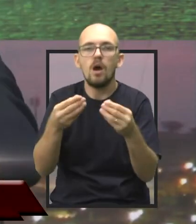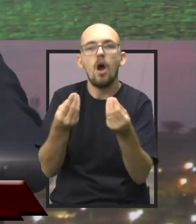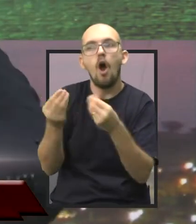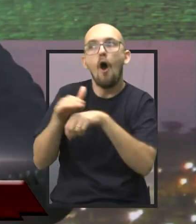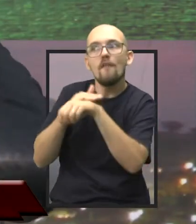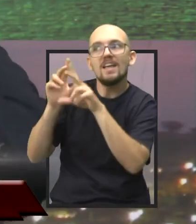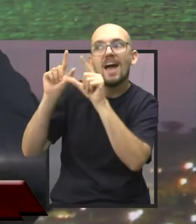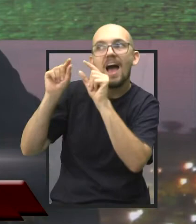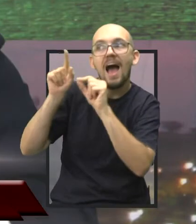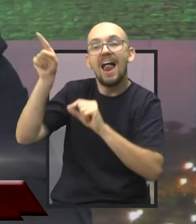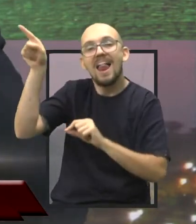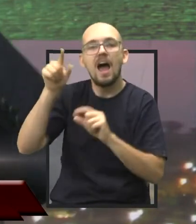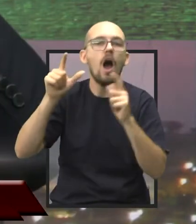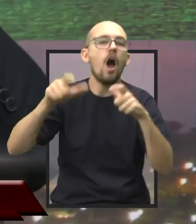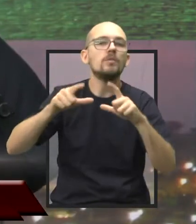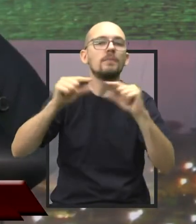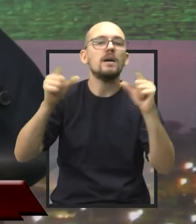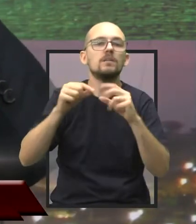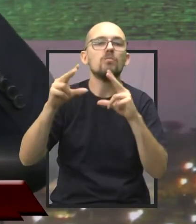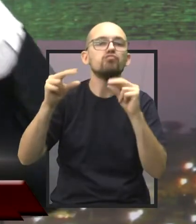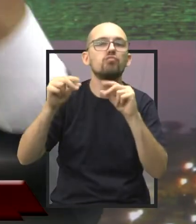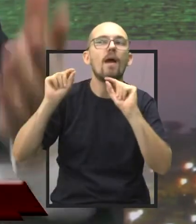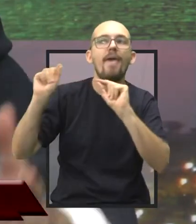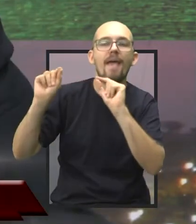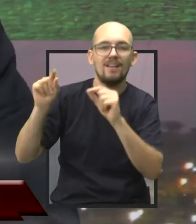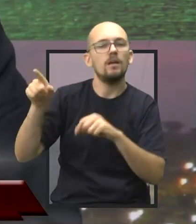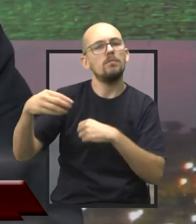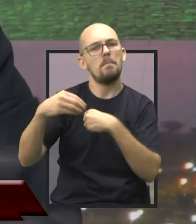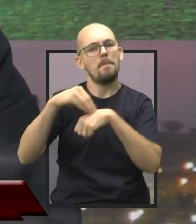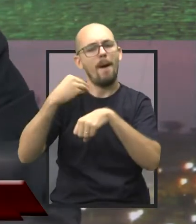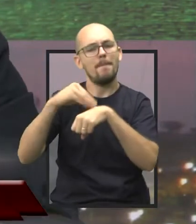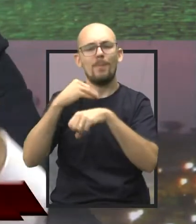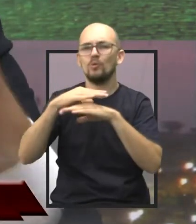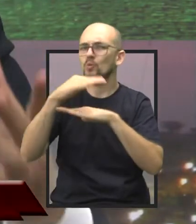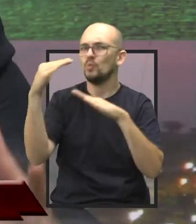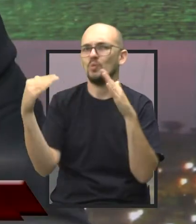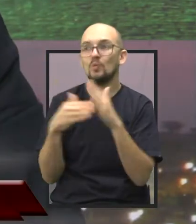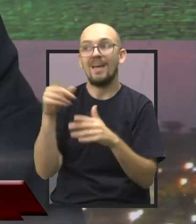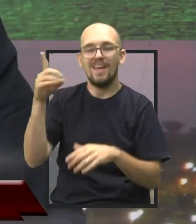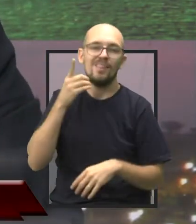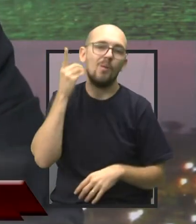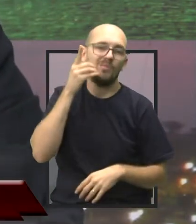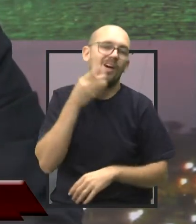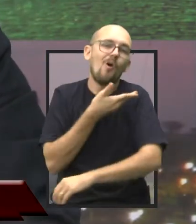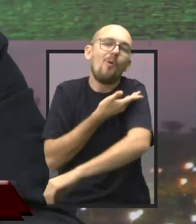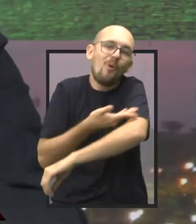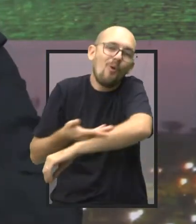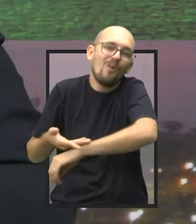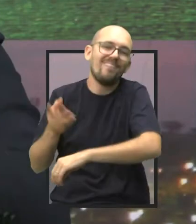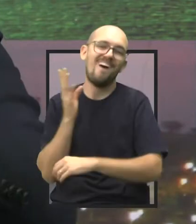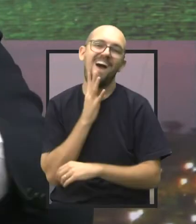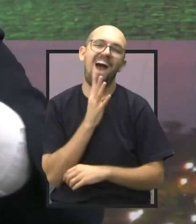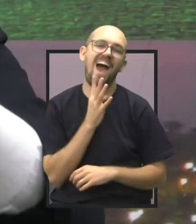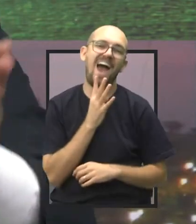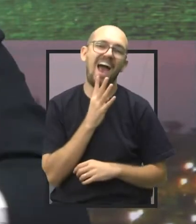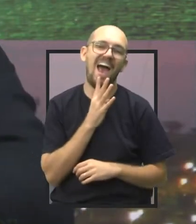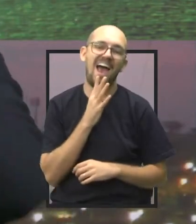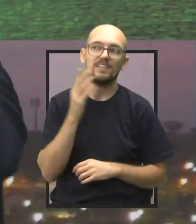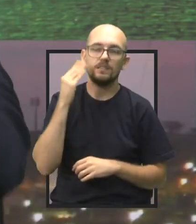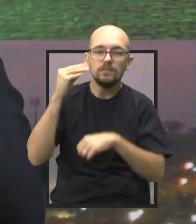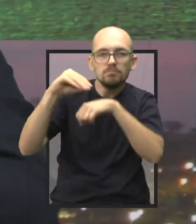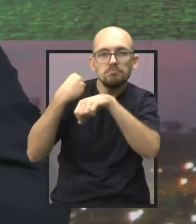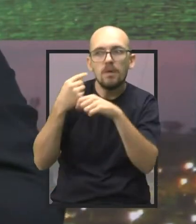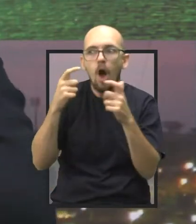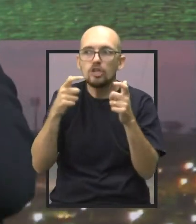gente, entendeu? Tudo isso é muito importante. O deputado está lá, ele tem a equipe dele, então ele sabe direcionar você